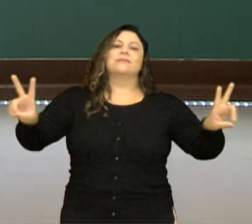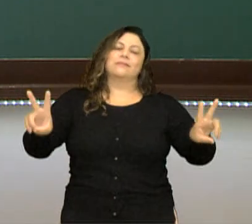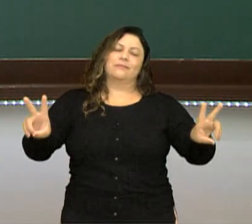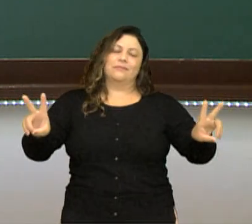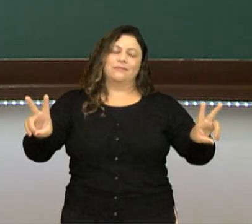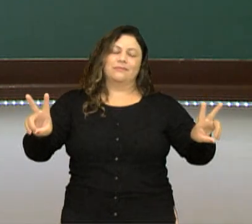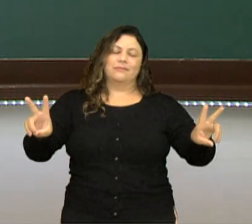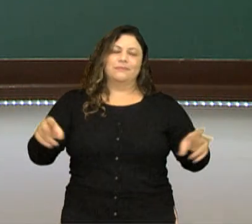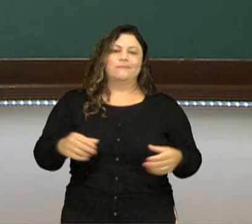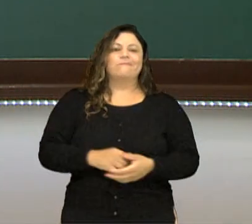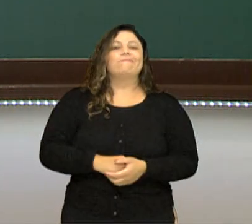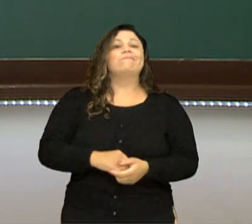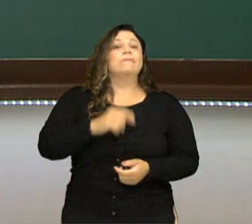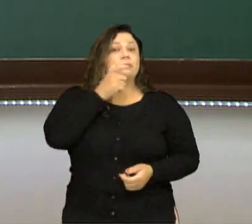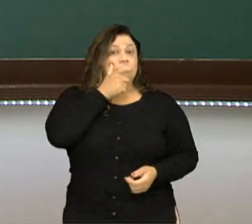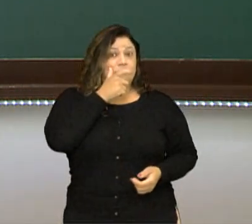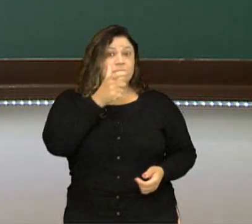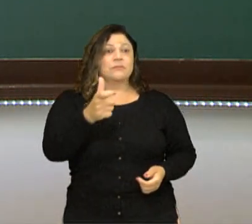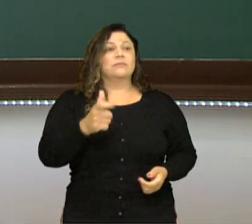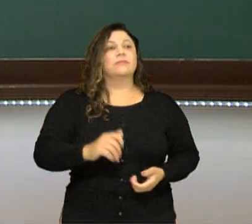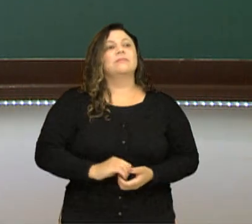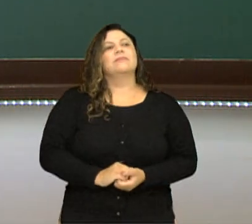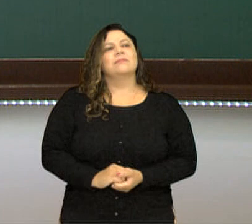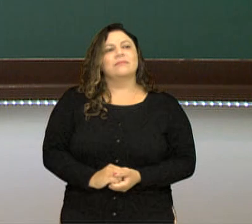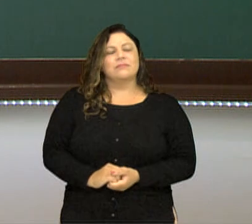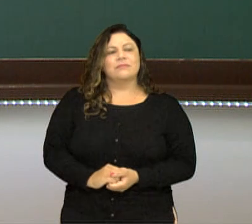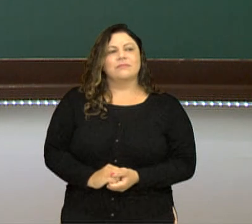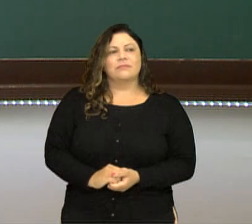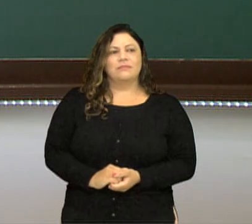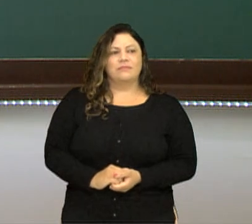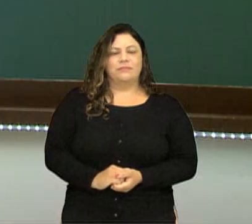visual. Interessante, né? Olha só,